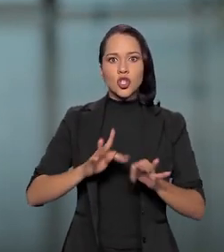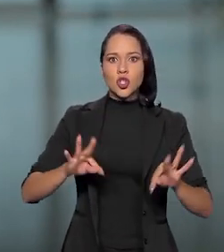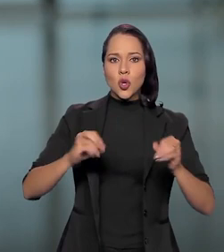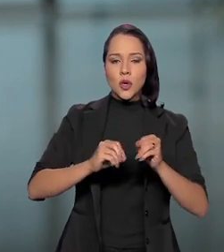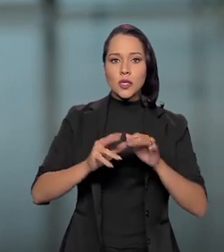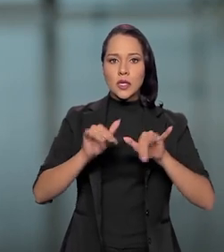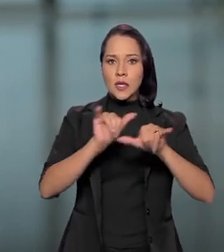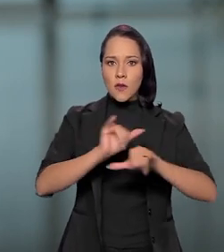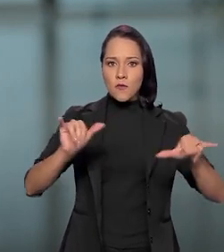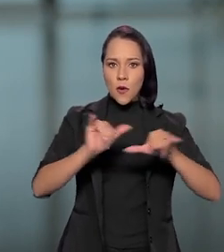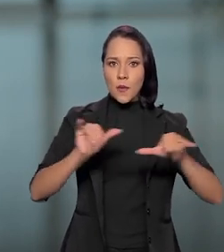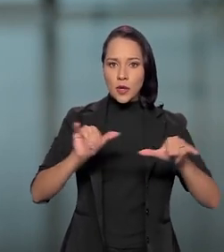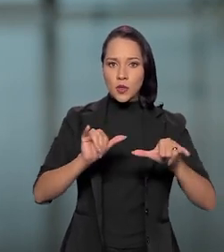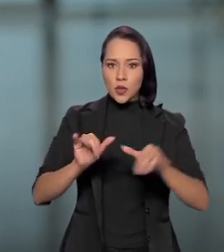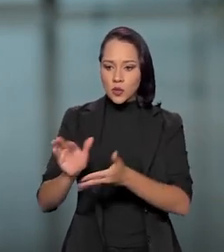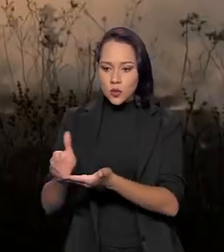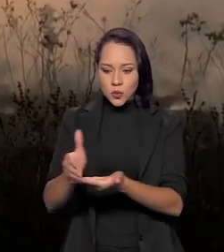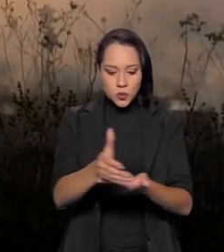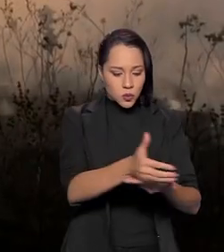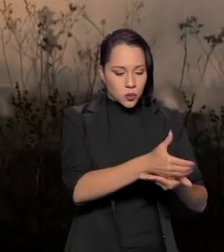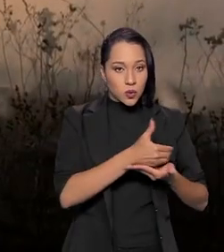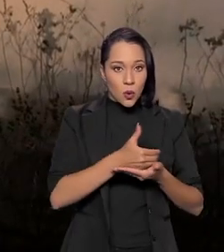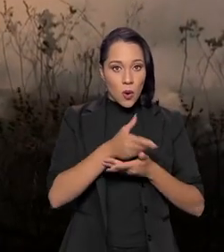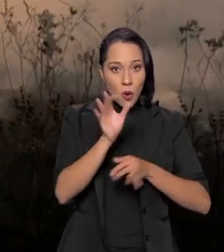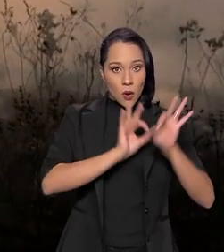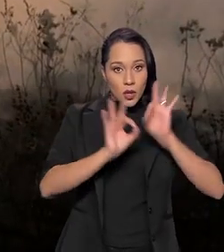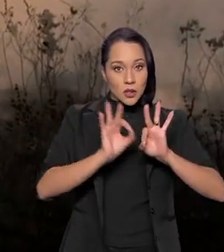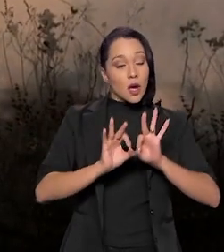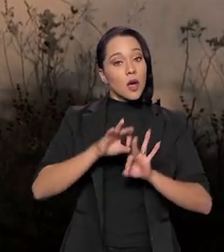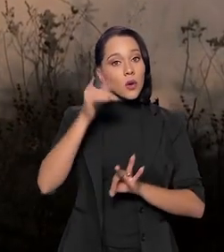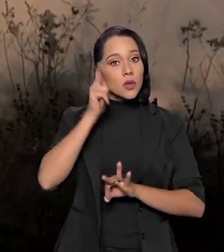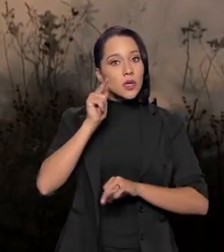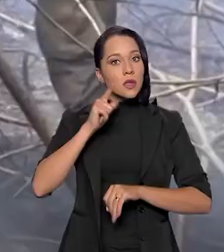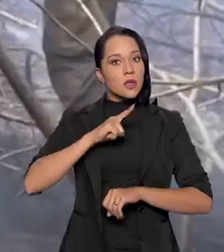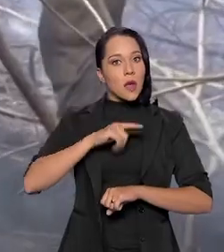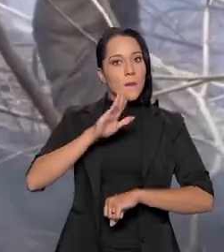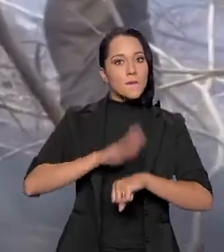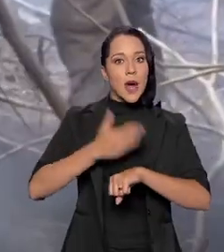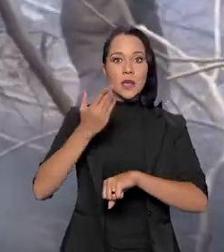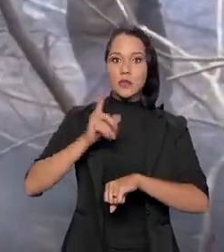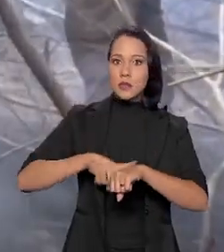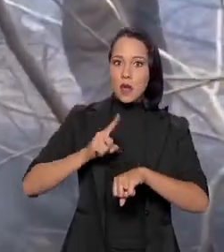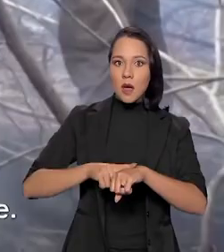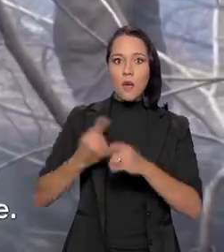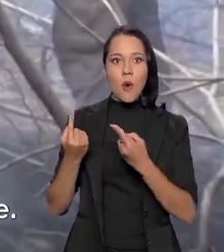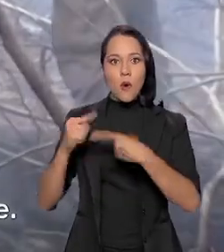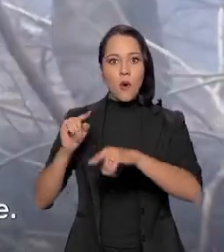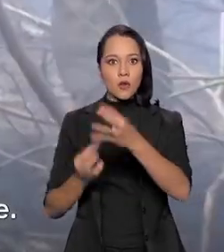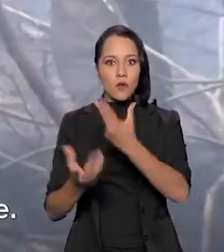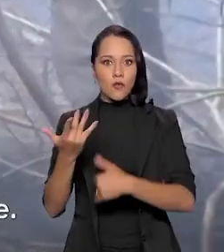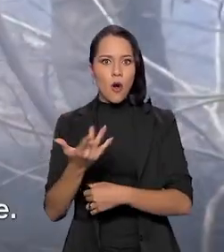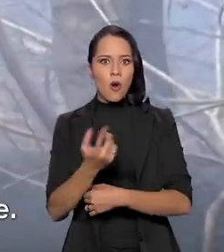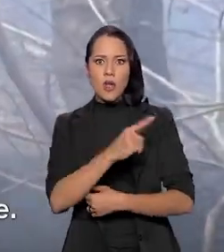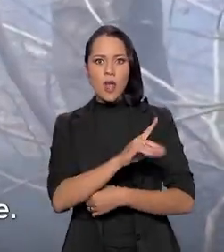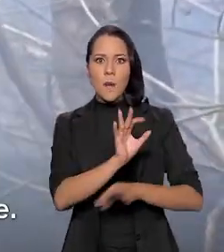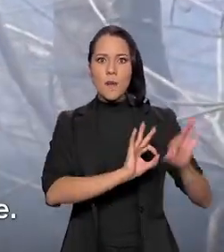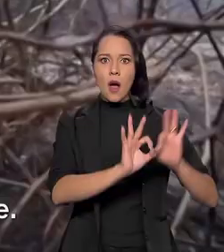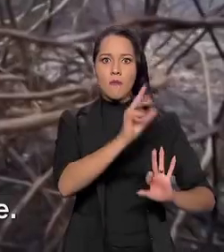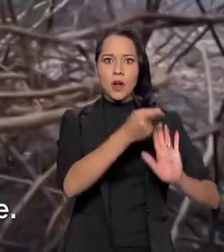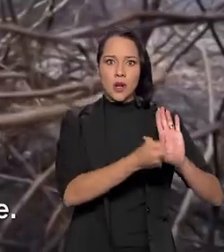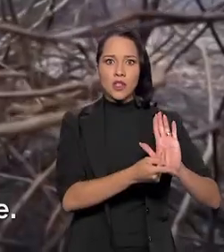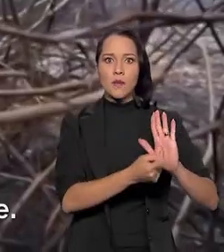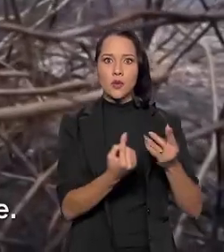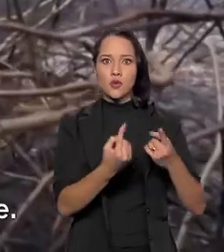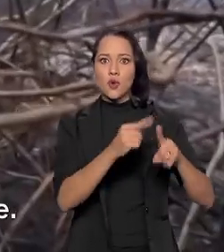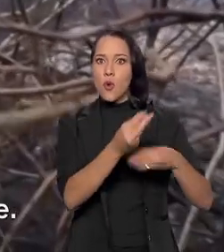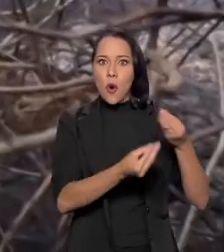de integrar todas essas informações e a partir disso conseguir ter mais tempo hábil para o combate e